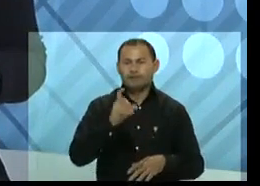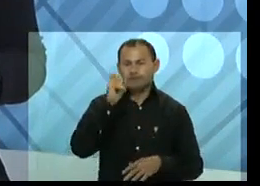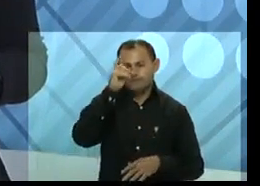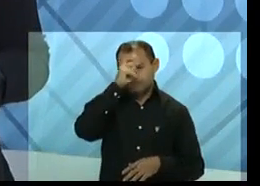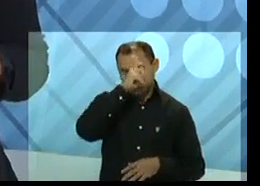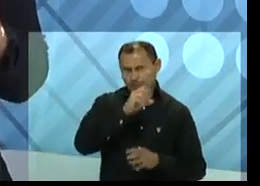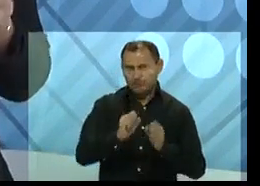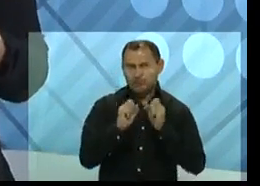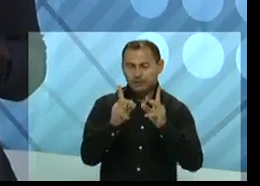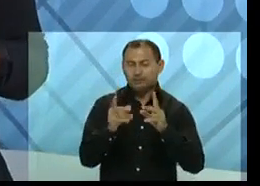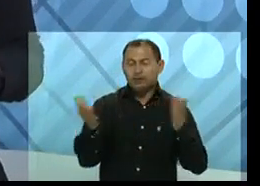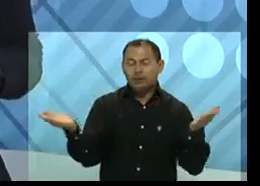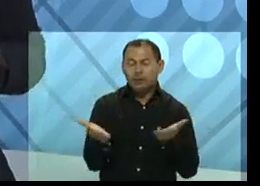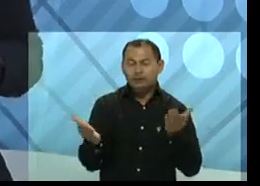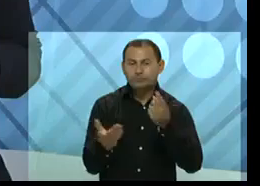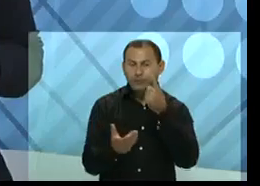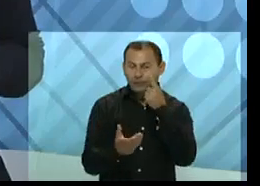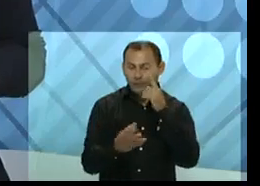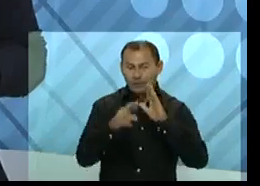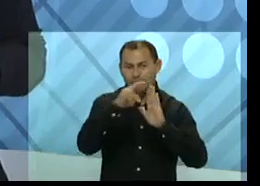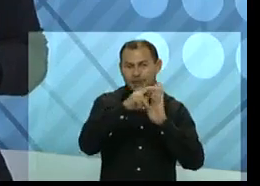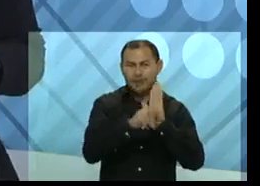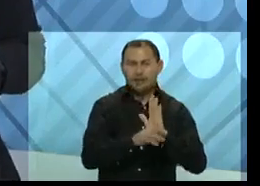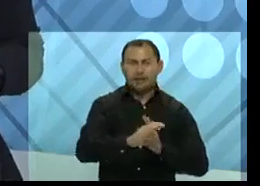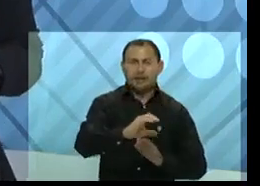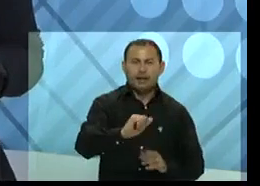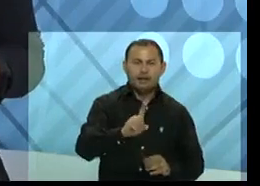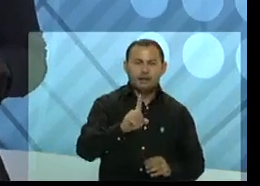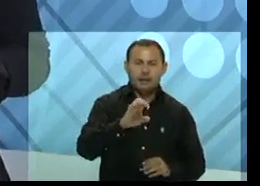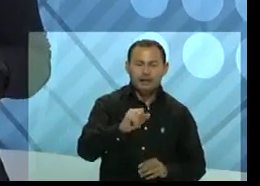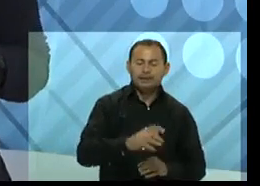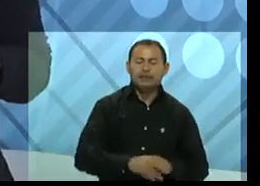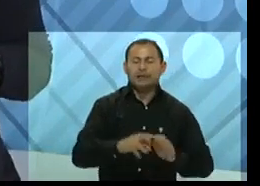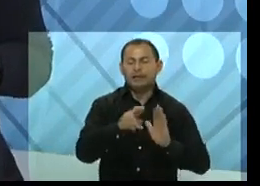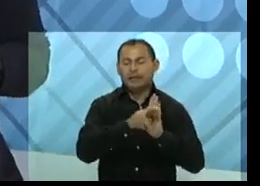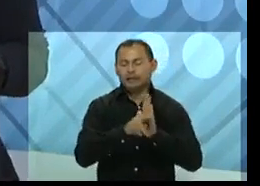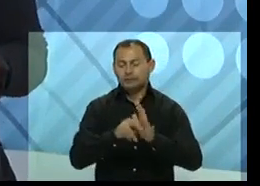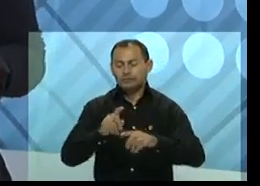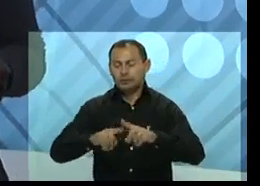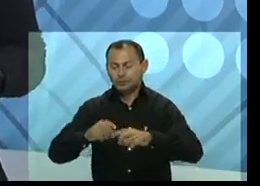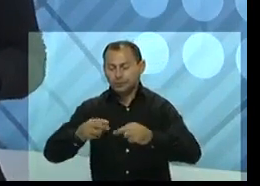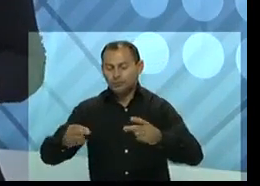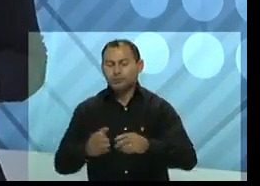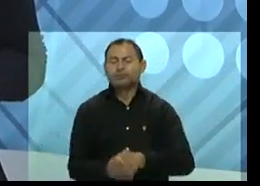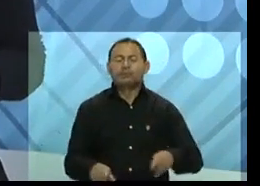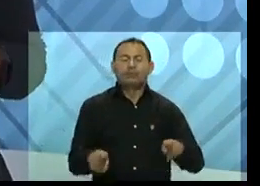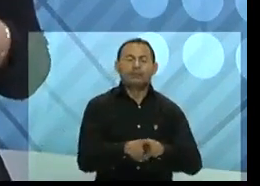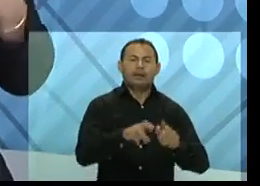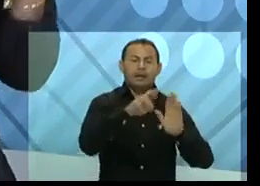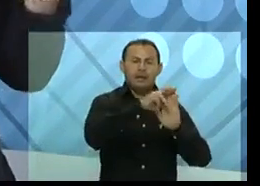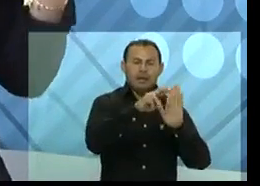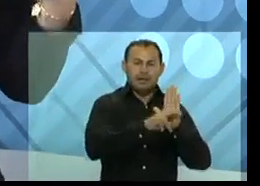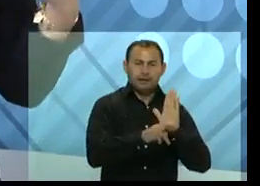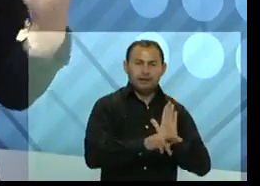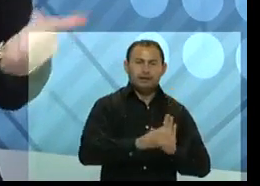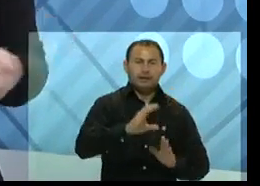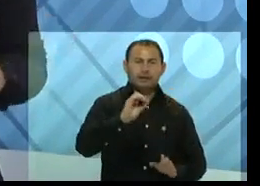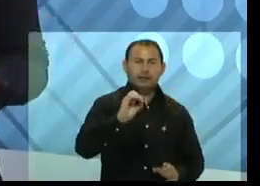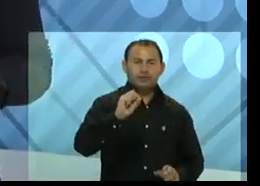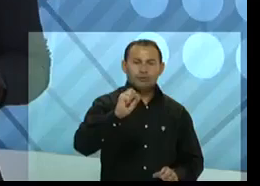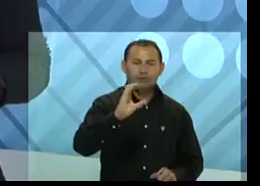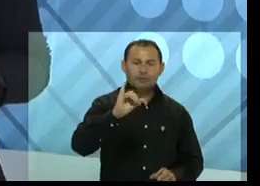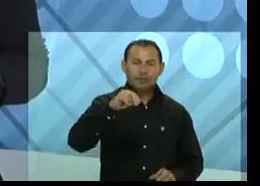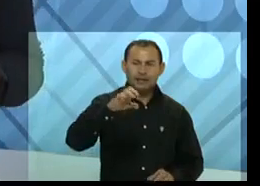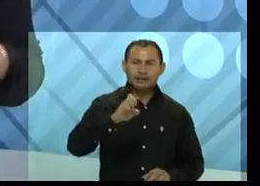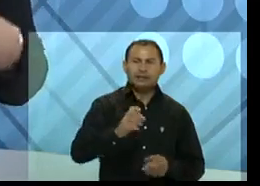complexas. Tá? Hoje a gente vai ver regra da cadeia, regra do produto, regra do quociente, como que a gente faz para derivar a